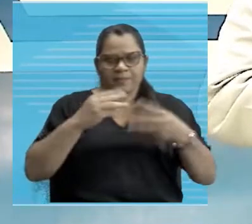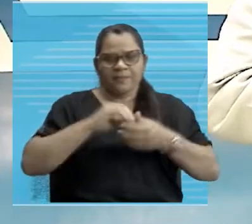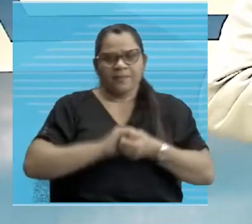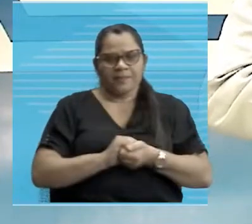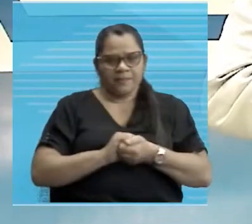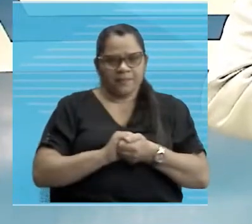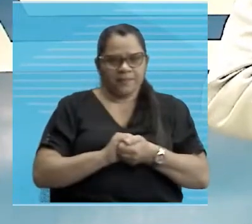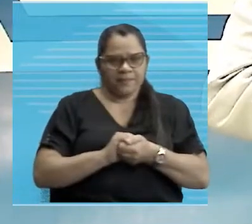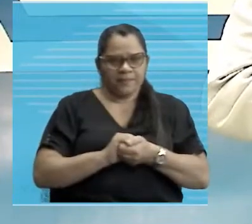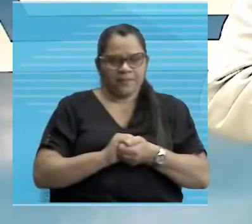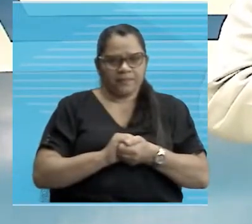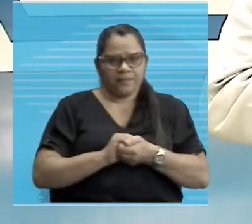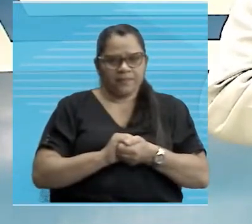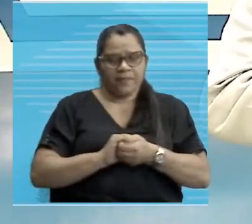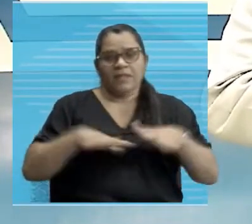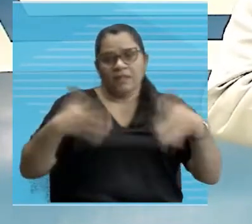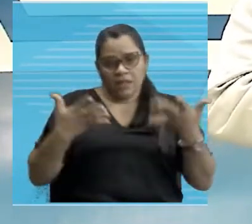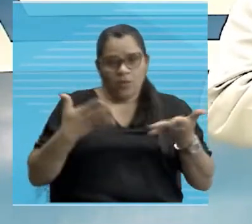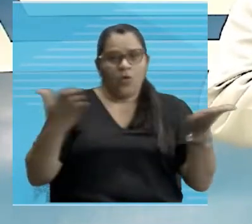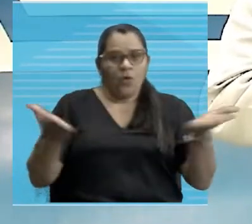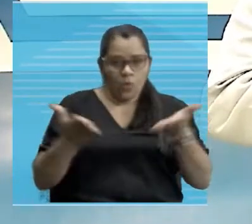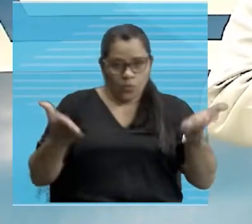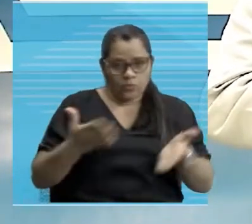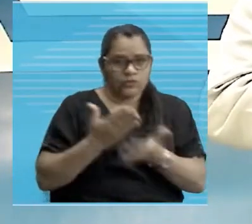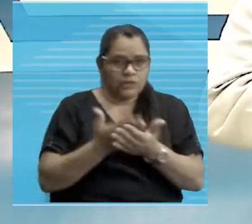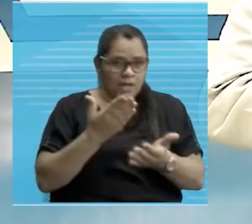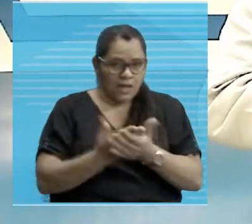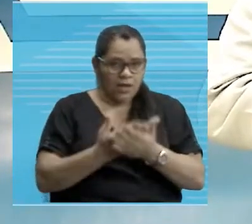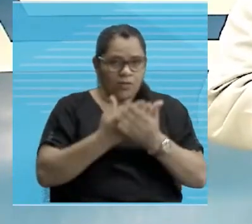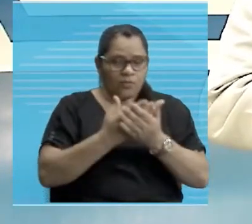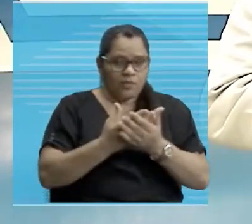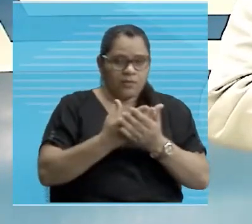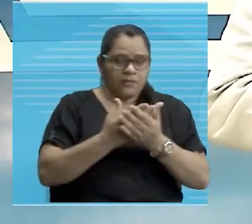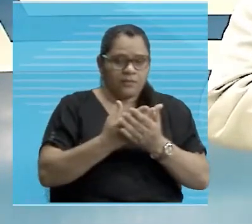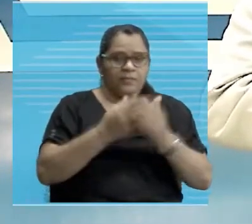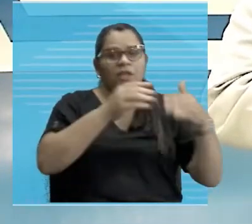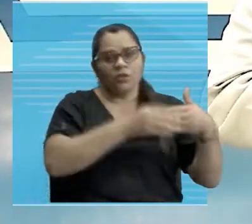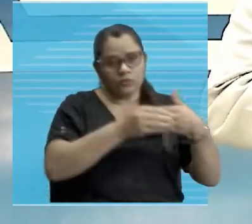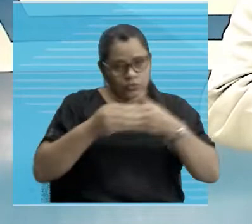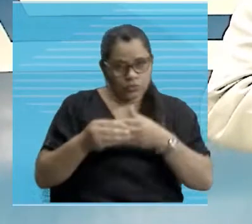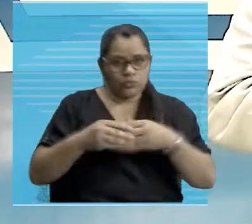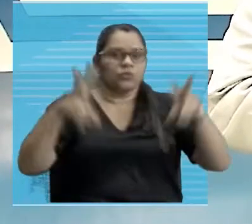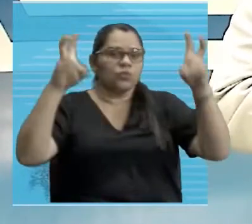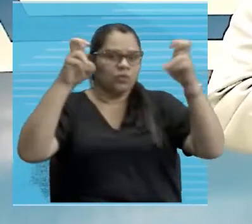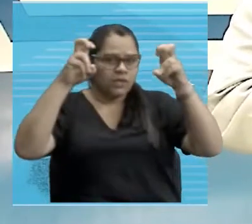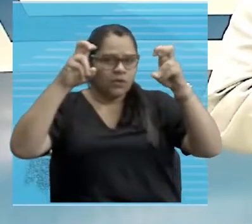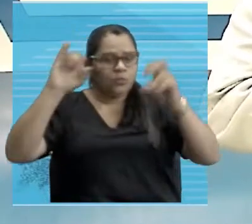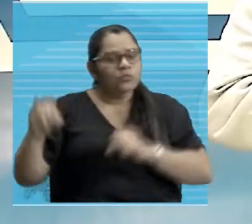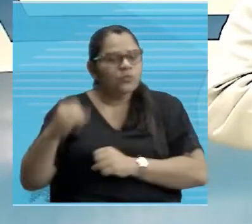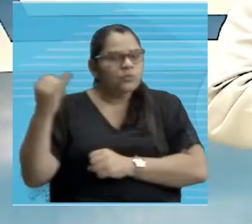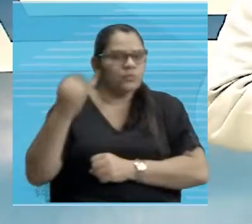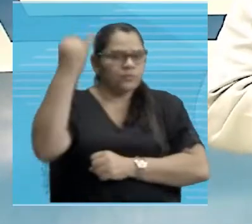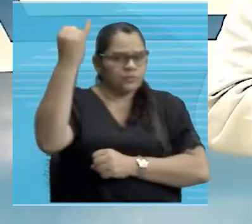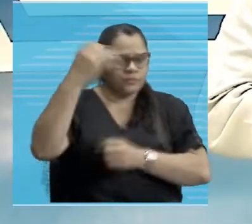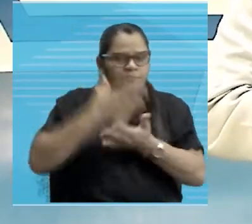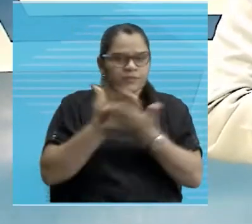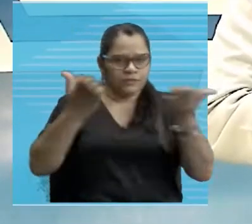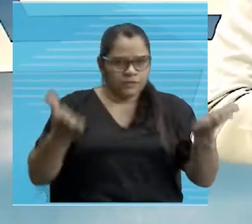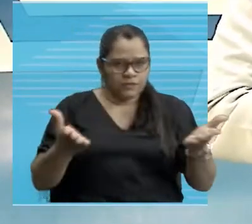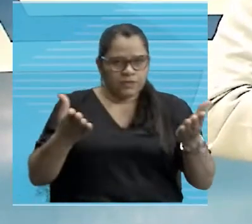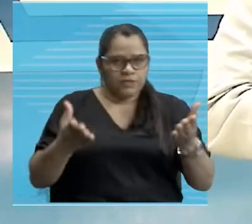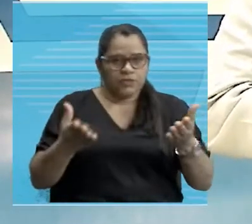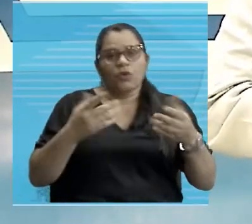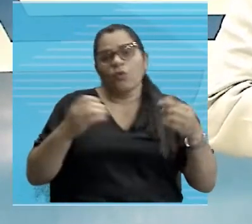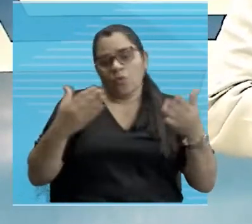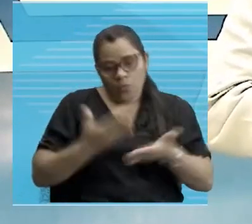Beleza. Galera, na nossa aula de hoje, eu trouxe um tema bem interessante para vocês. Nós vamos discutir aqui